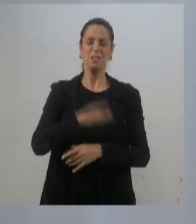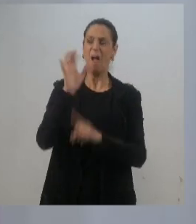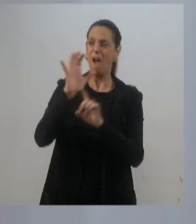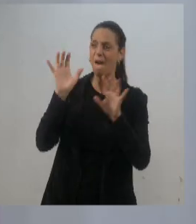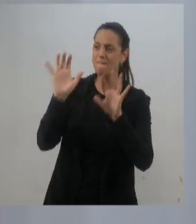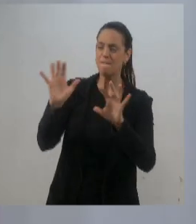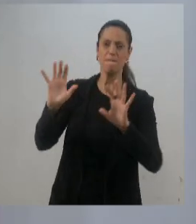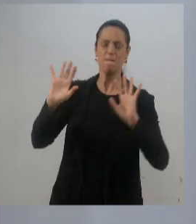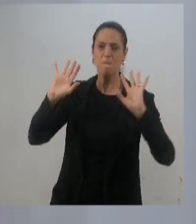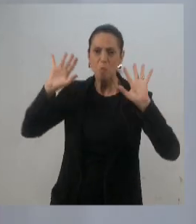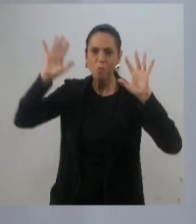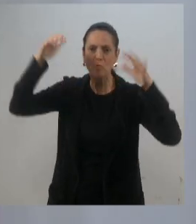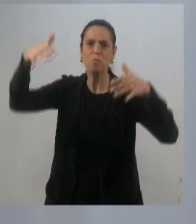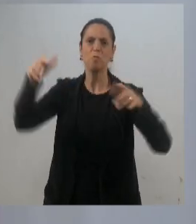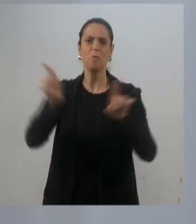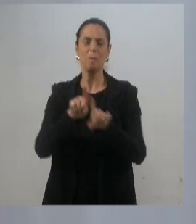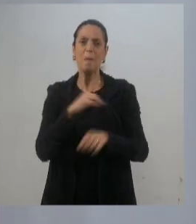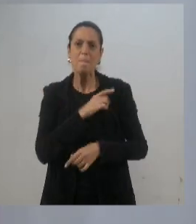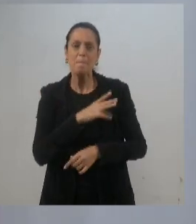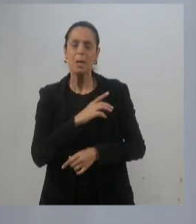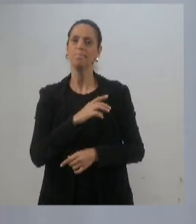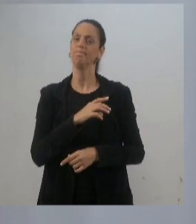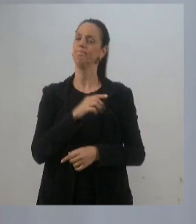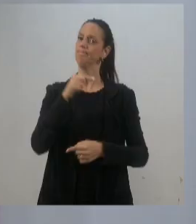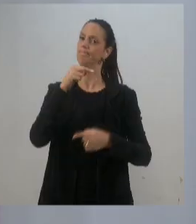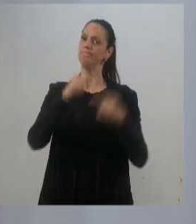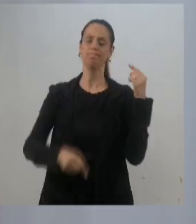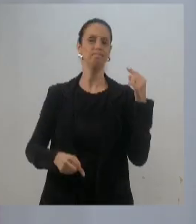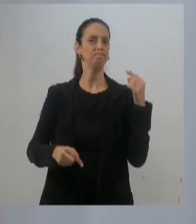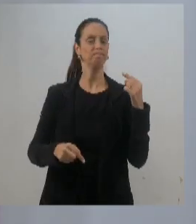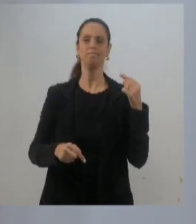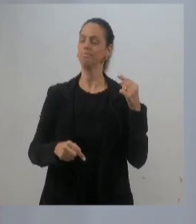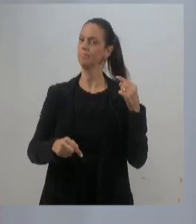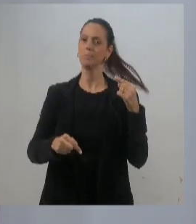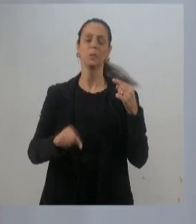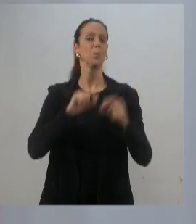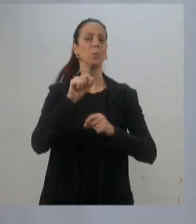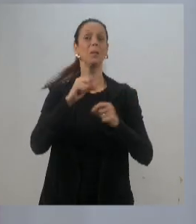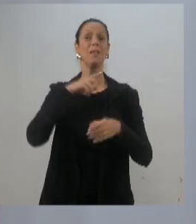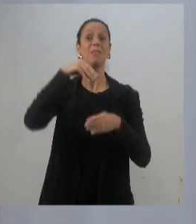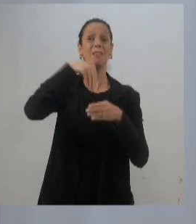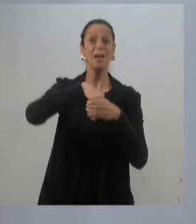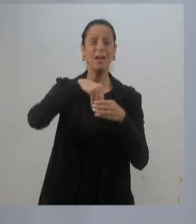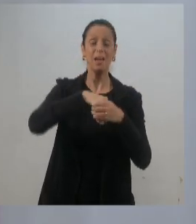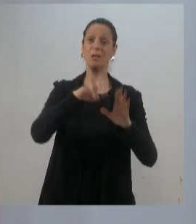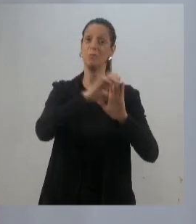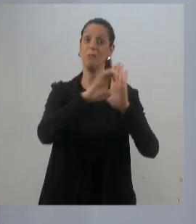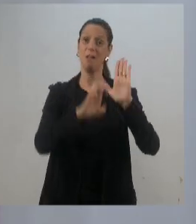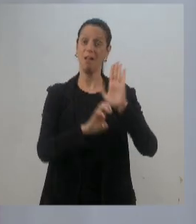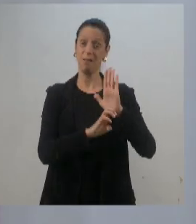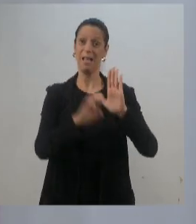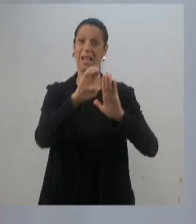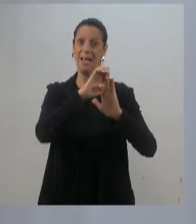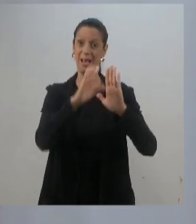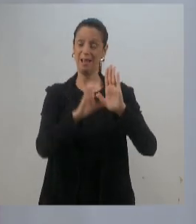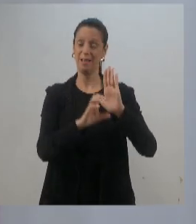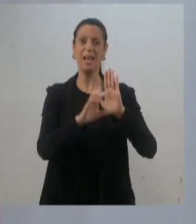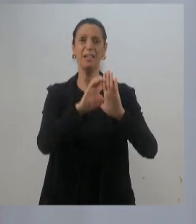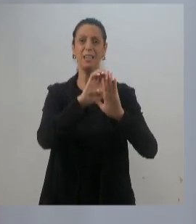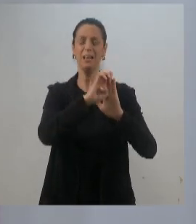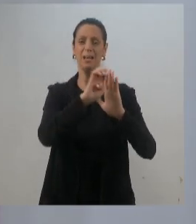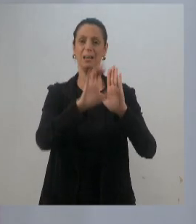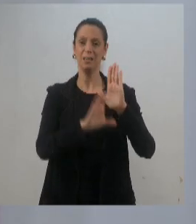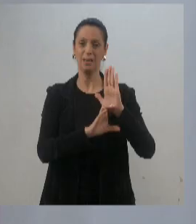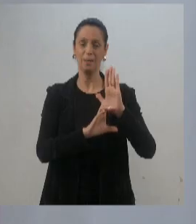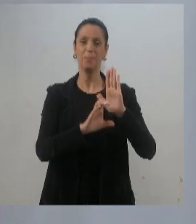medo, ela fere frontalmente esses princípios. Ela normaliza a violência e o pior, ela traz medo para dentro